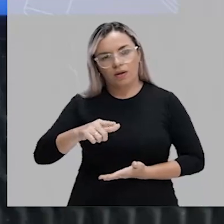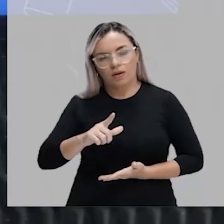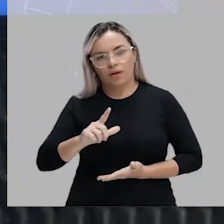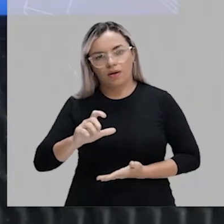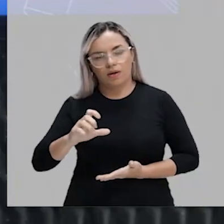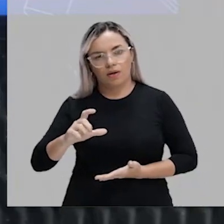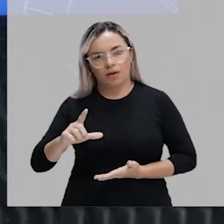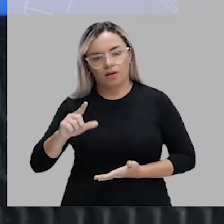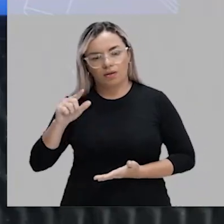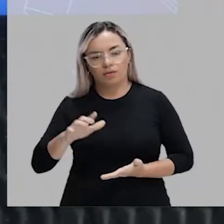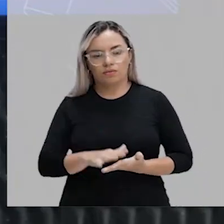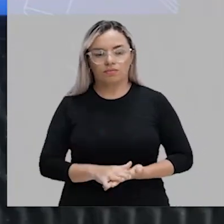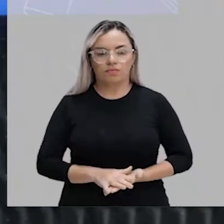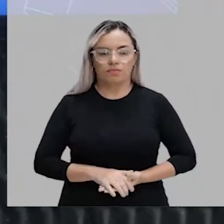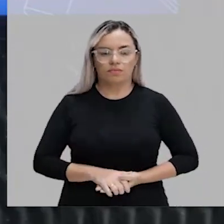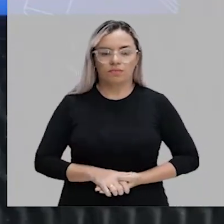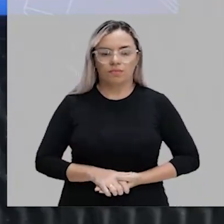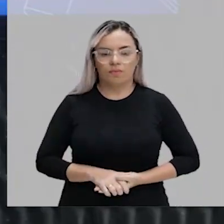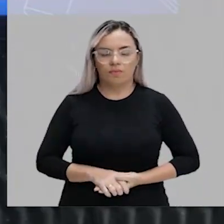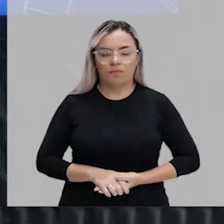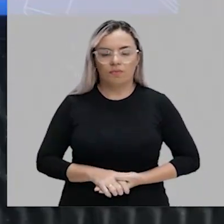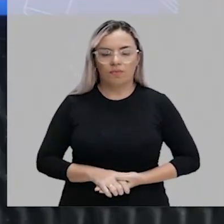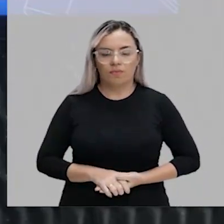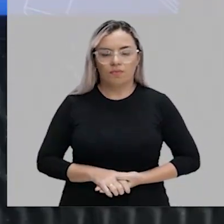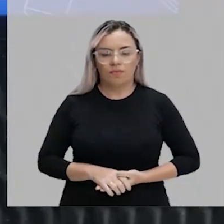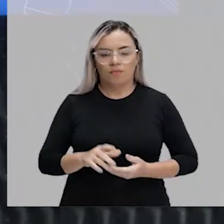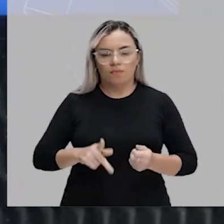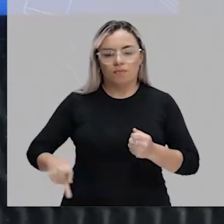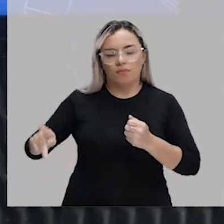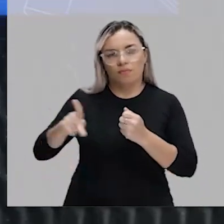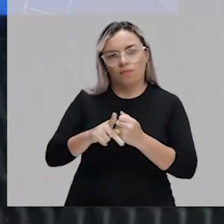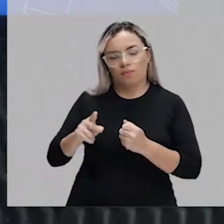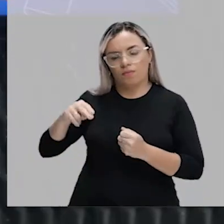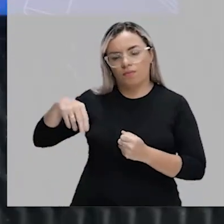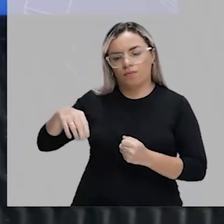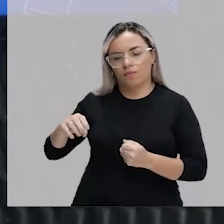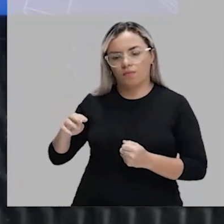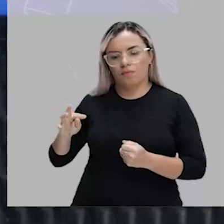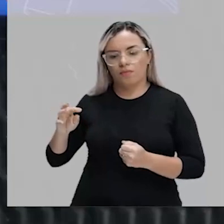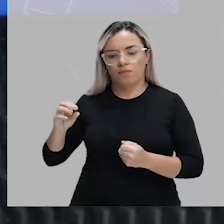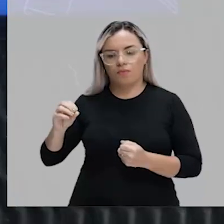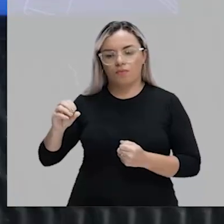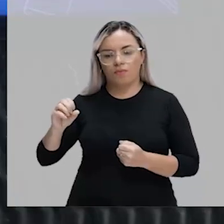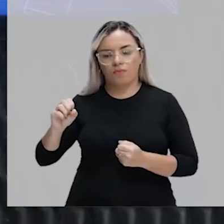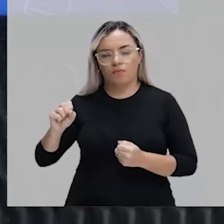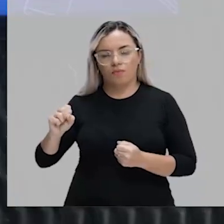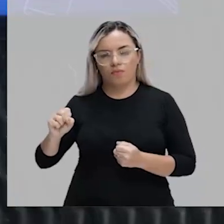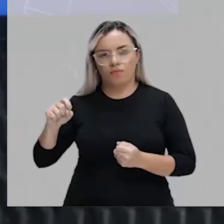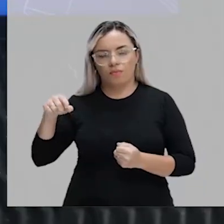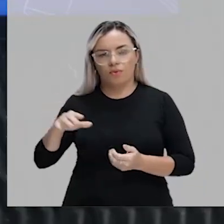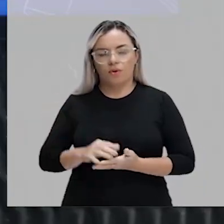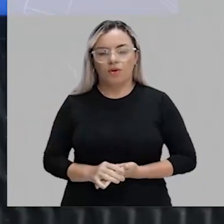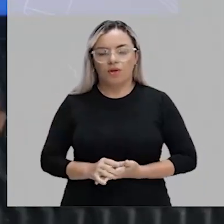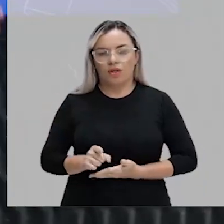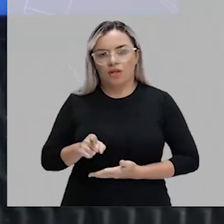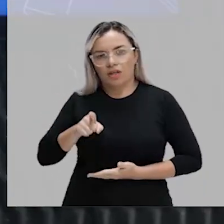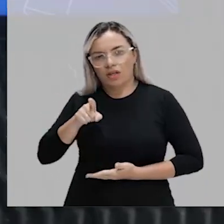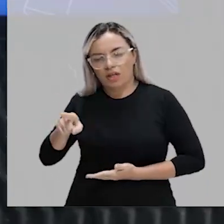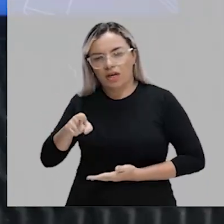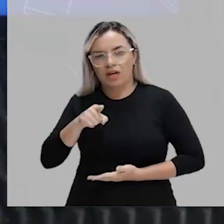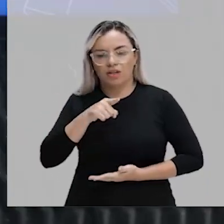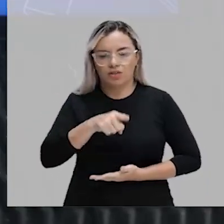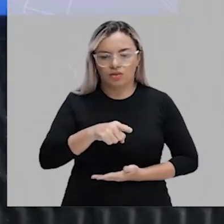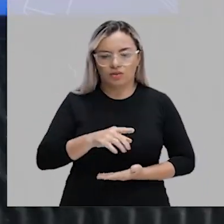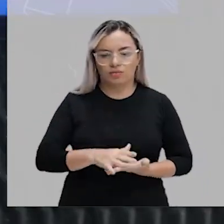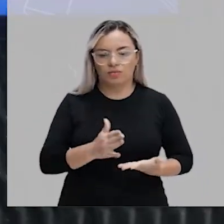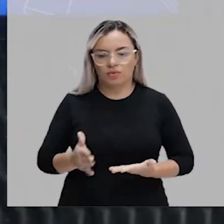Os possessivos neutros, eles vão, que é esto, aquello, né, que é isto e aquilo em português, eles